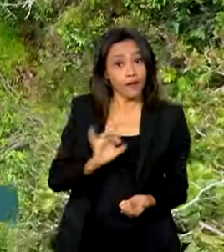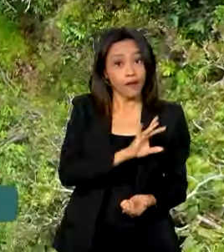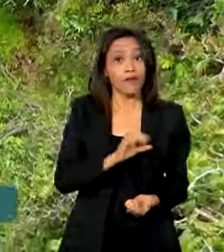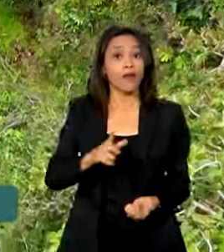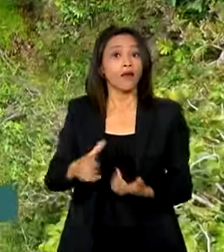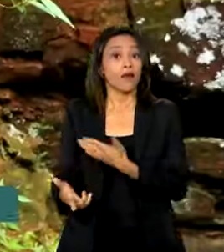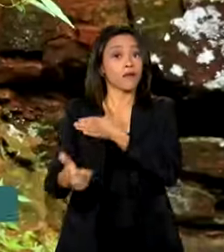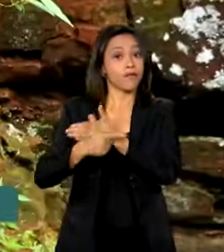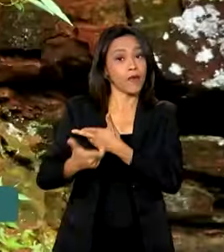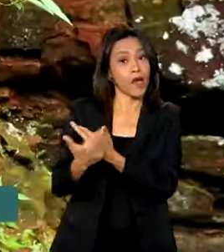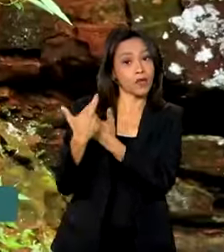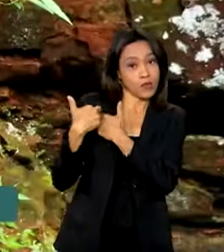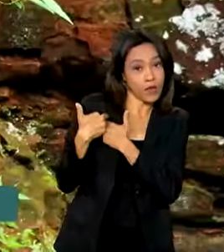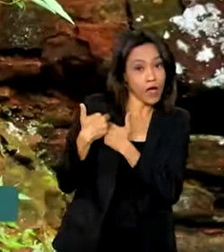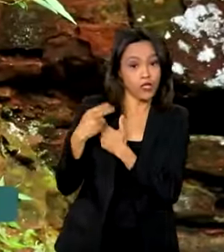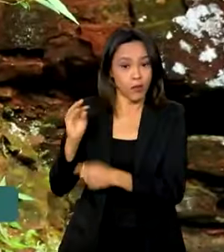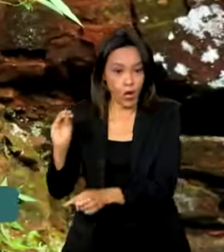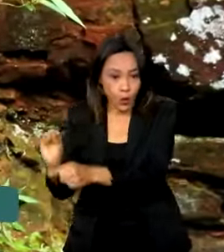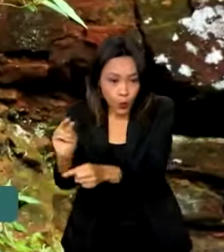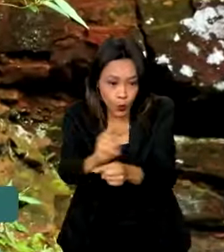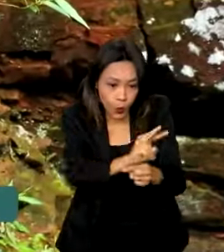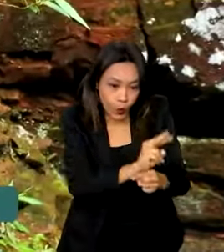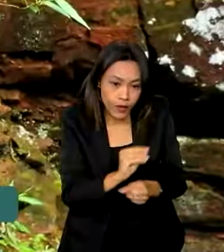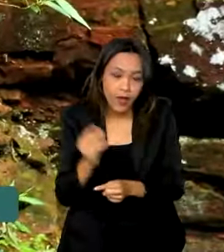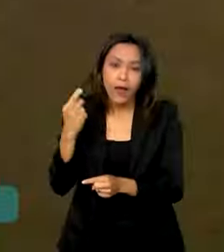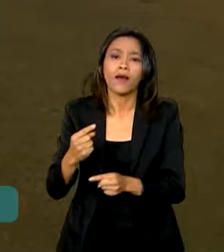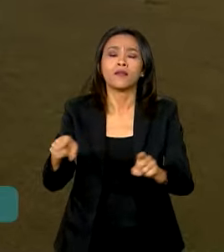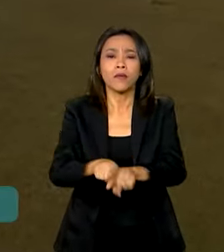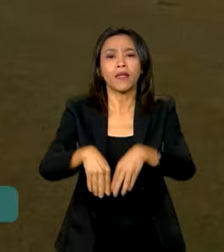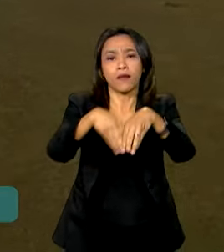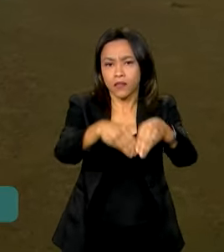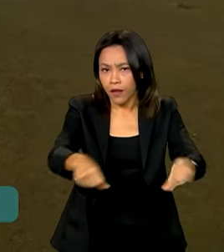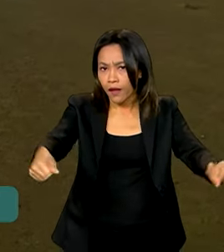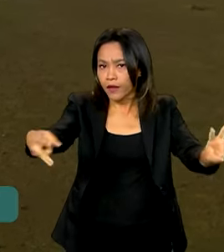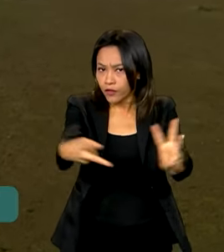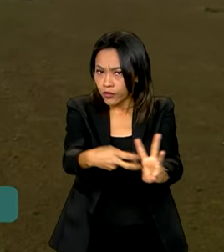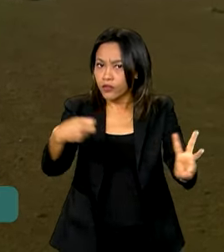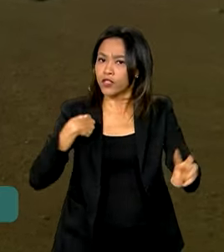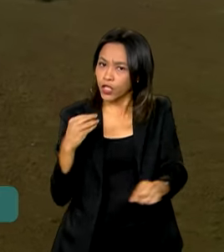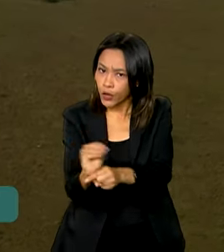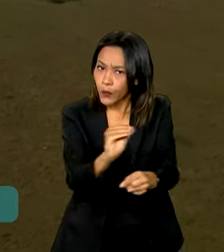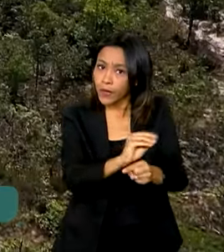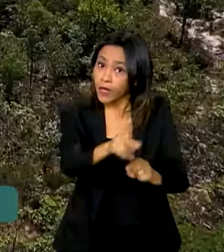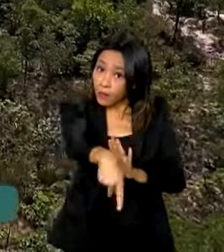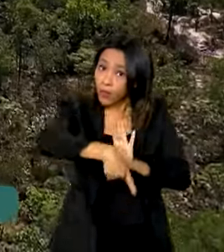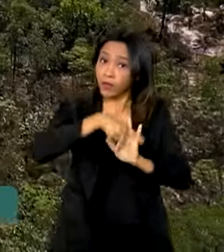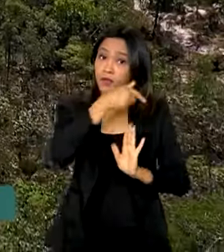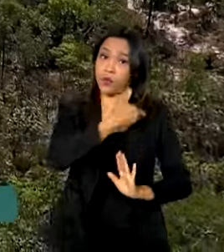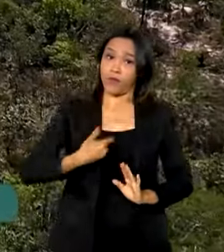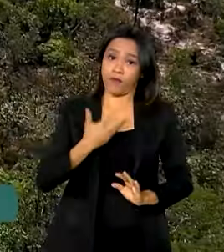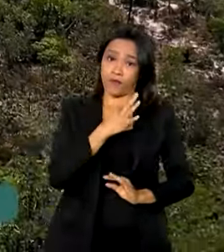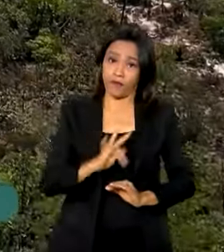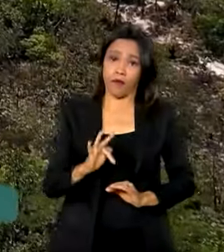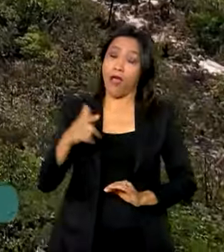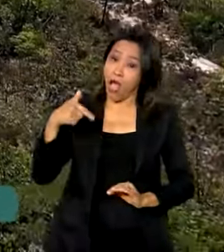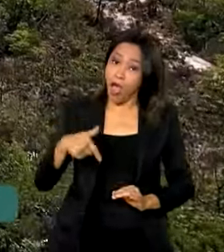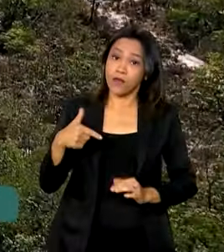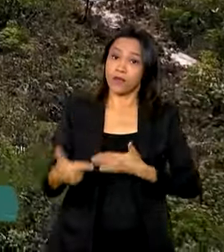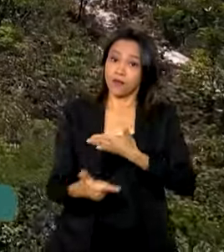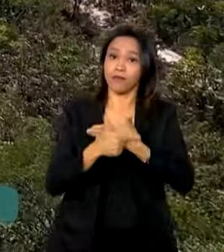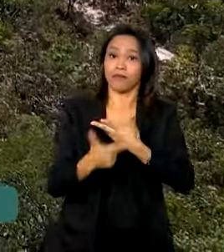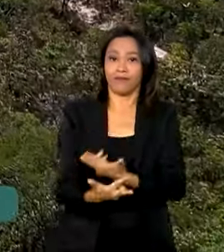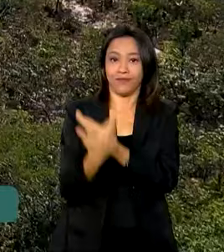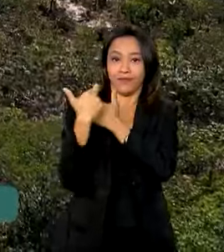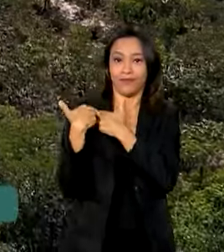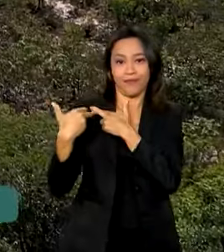das unidades de conservação, das terras indígenas, enfim, daquilo que é domínio da União. Essa atribuição precípua está